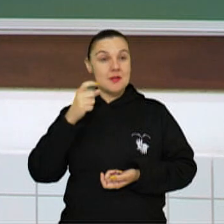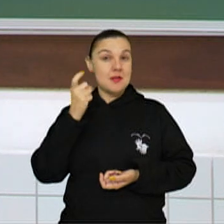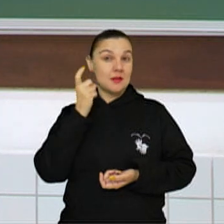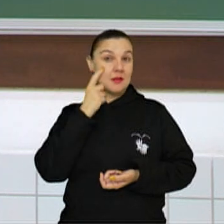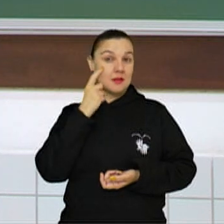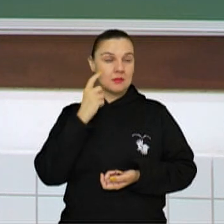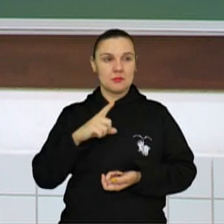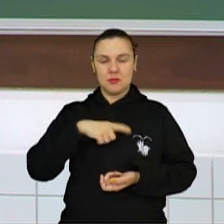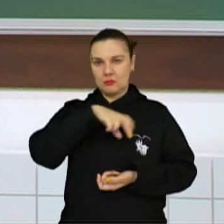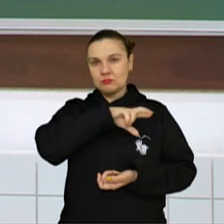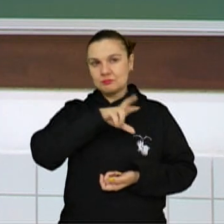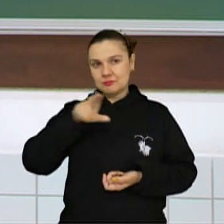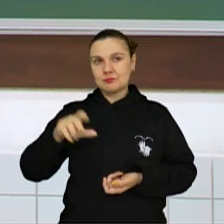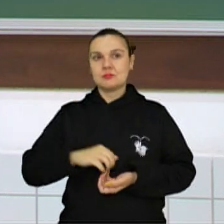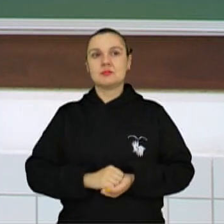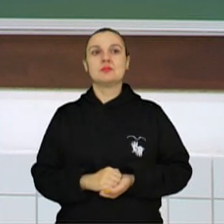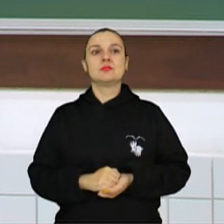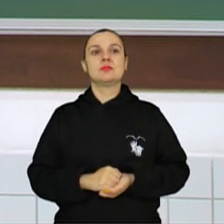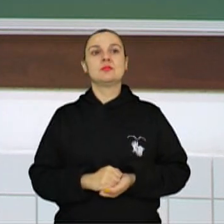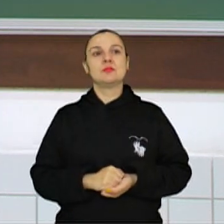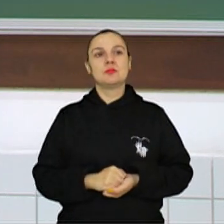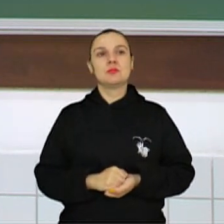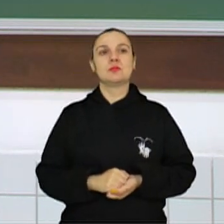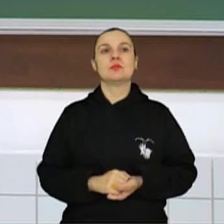há outros tipos? Claro,